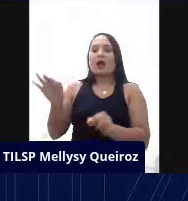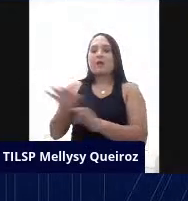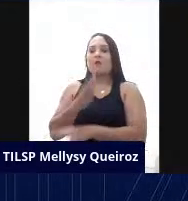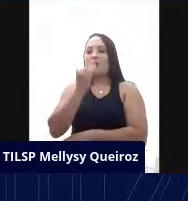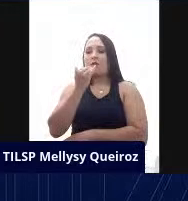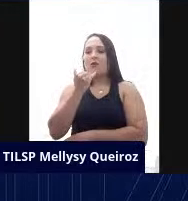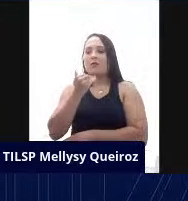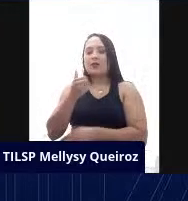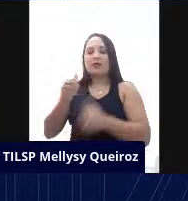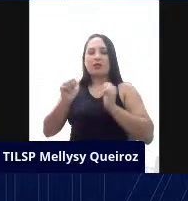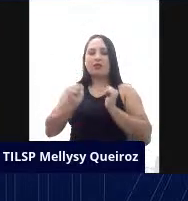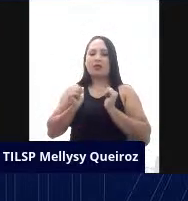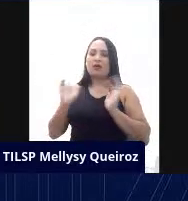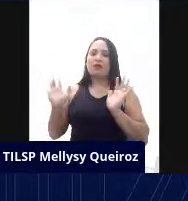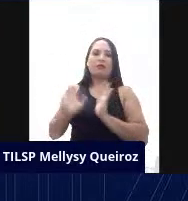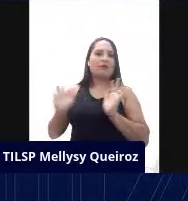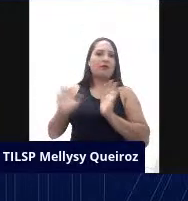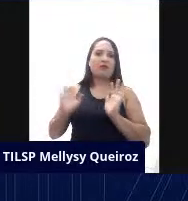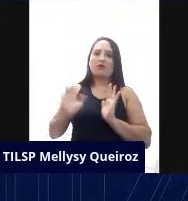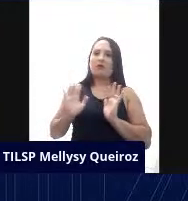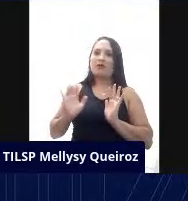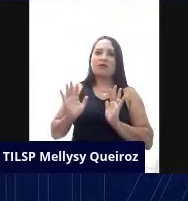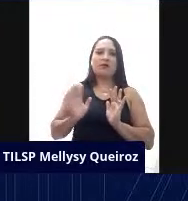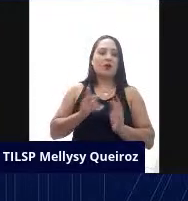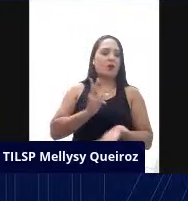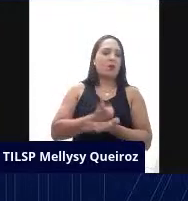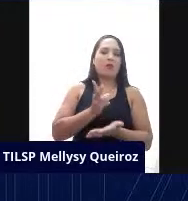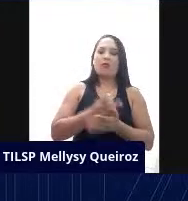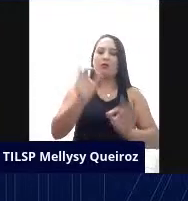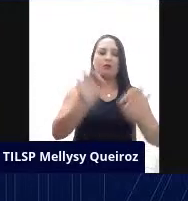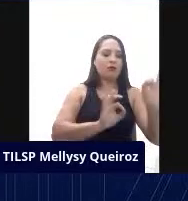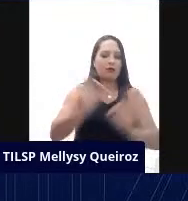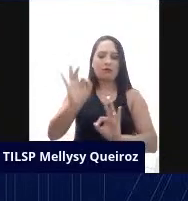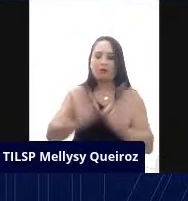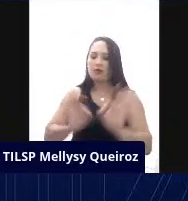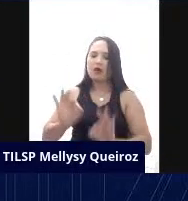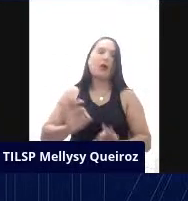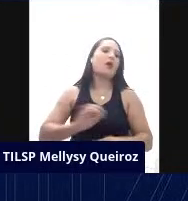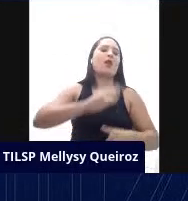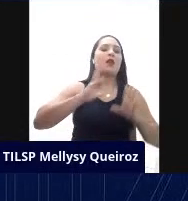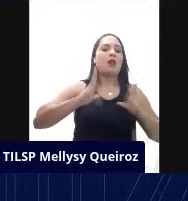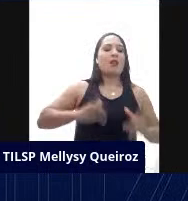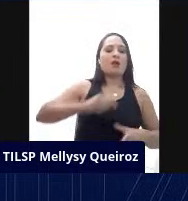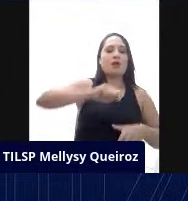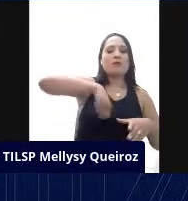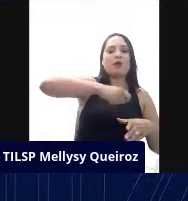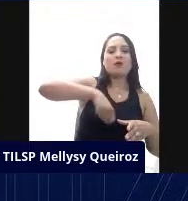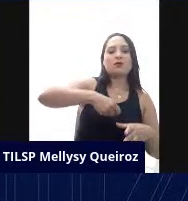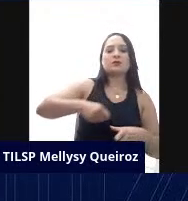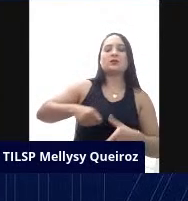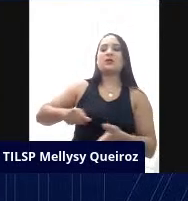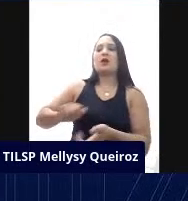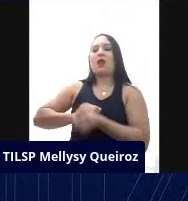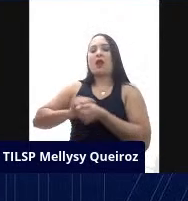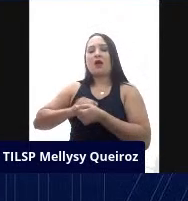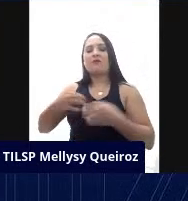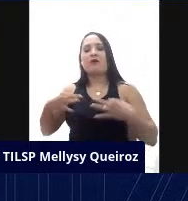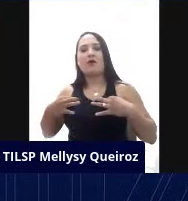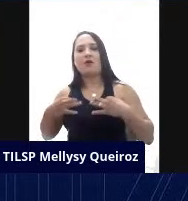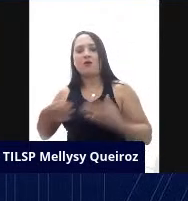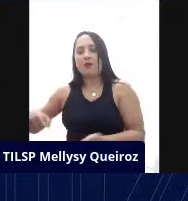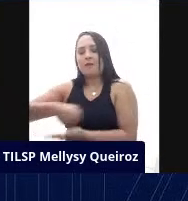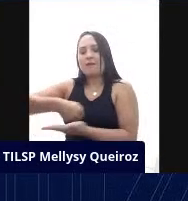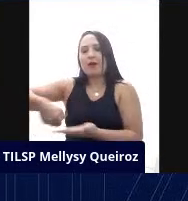Rosa. Ela ainda limpa a cozinha, faz a faxina, lava e passa as roupas, abastece a casa de água.